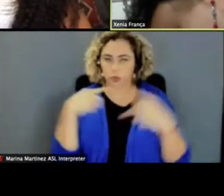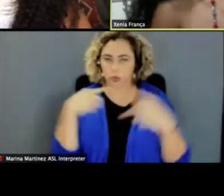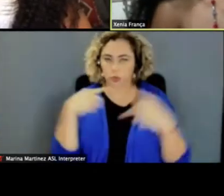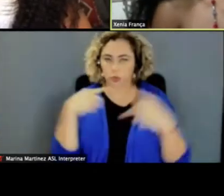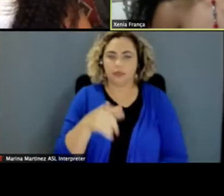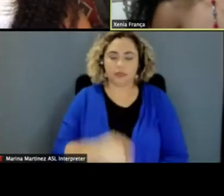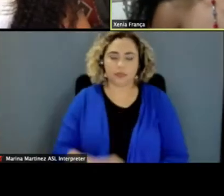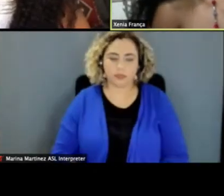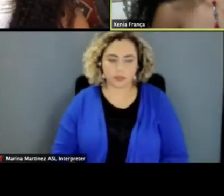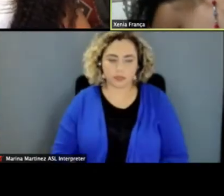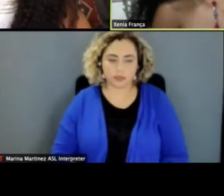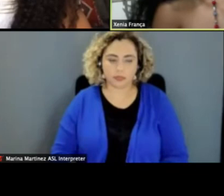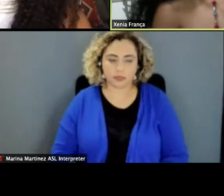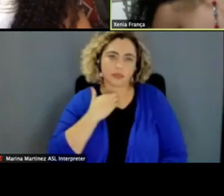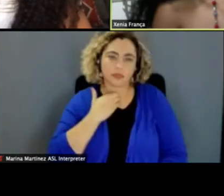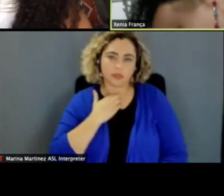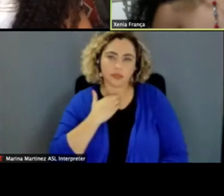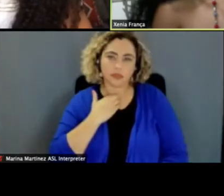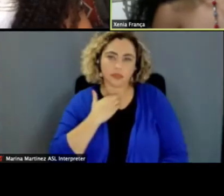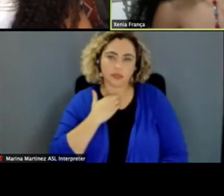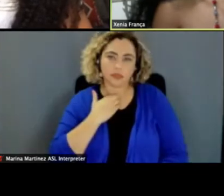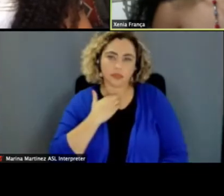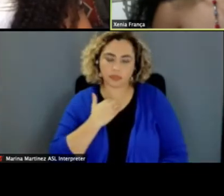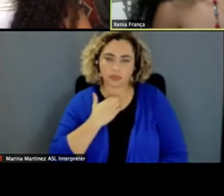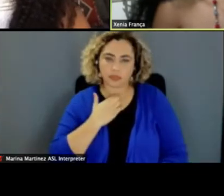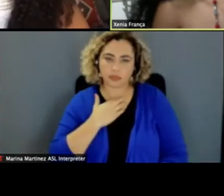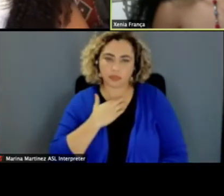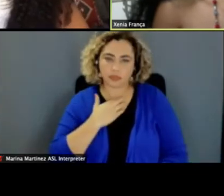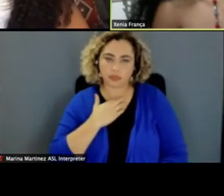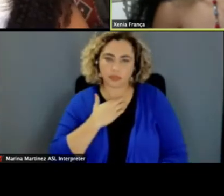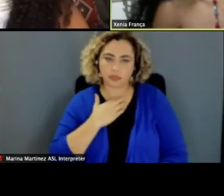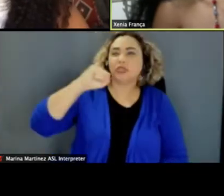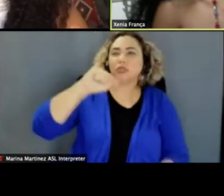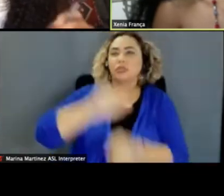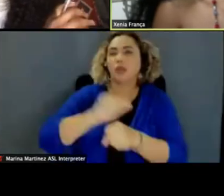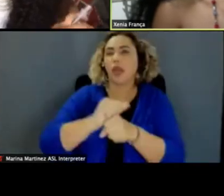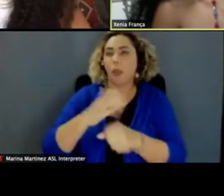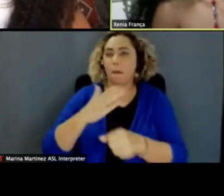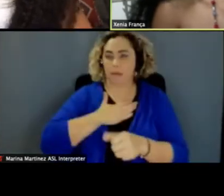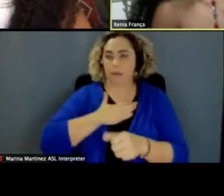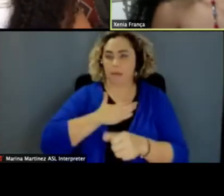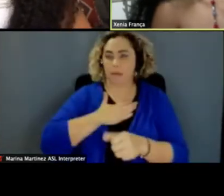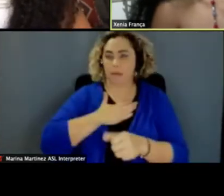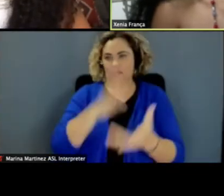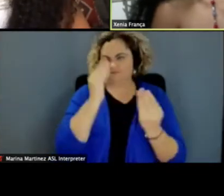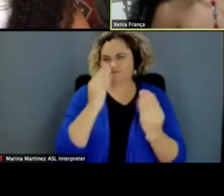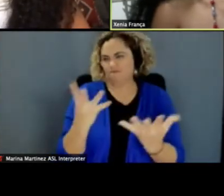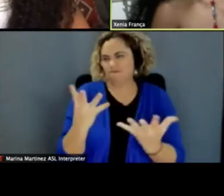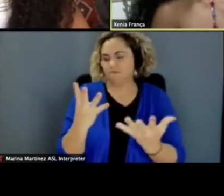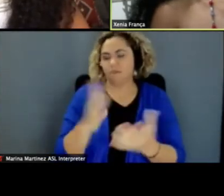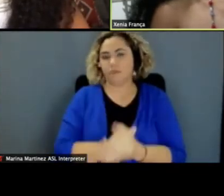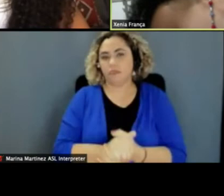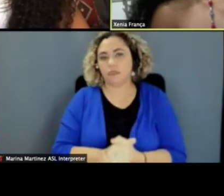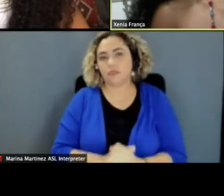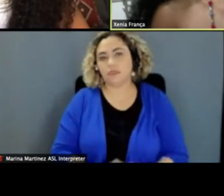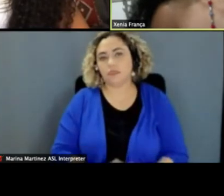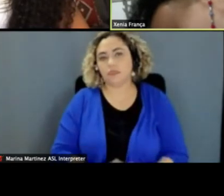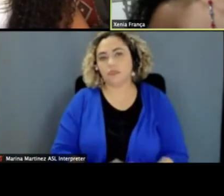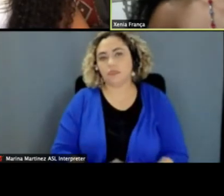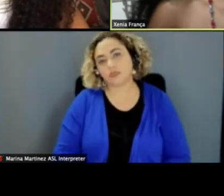ressignificação de existência, basicamente, né? Ao longo da minha